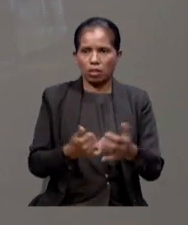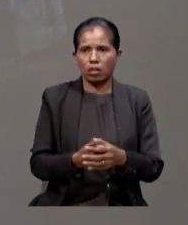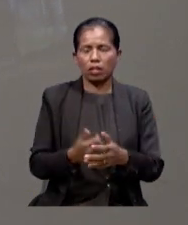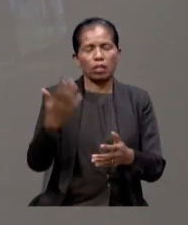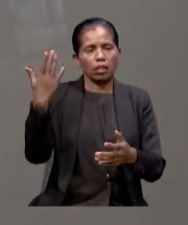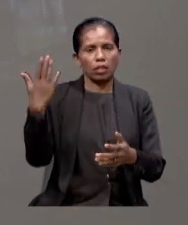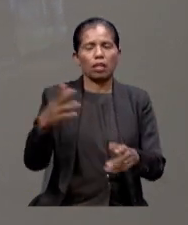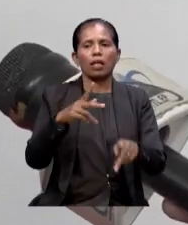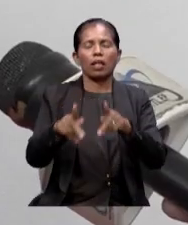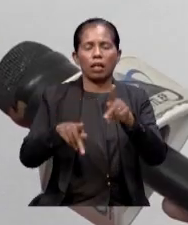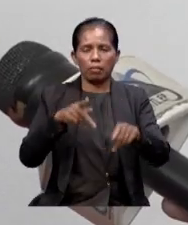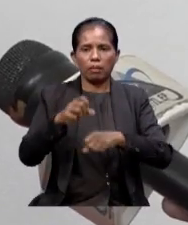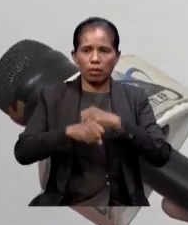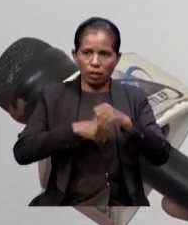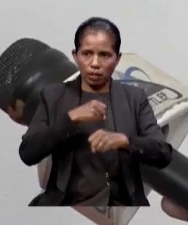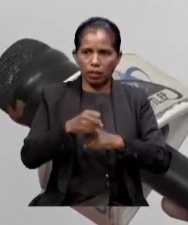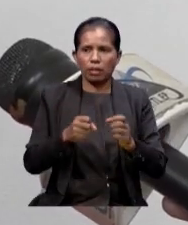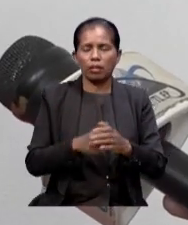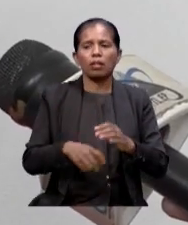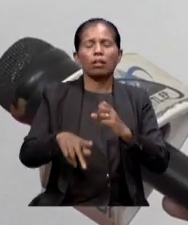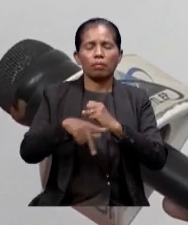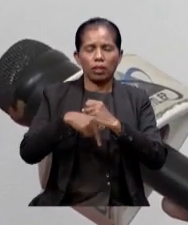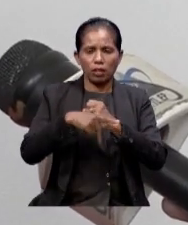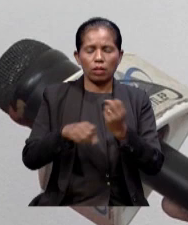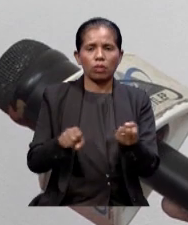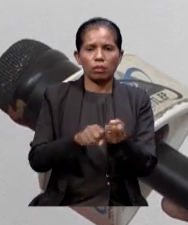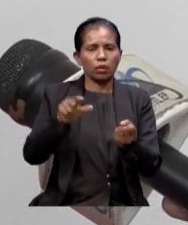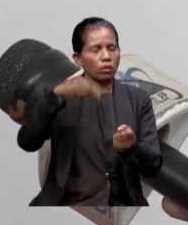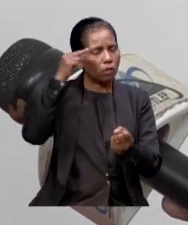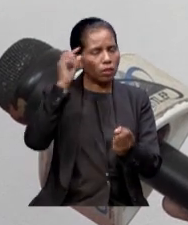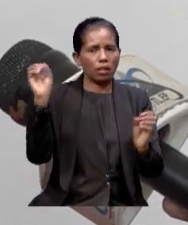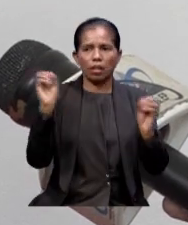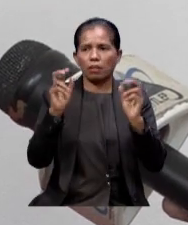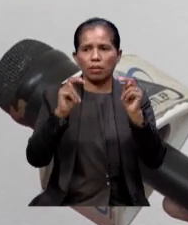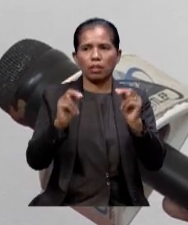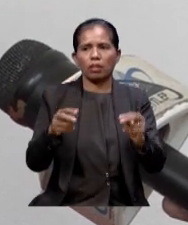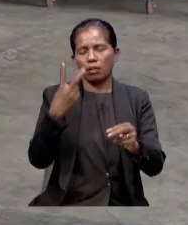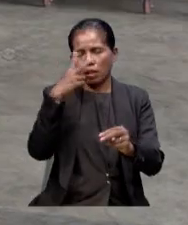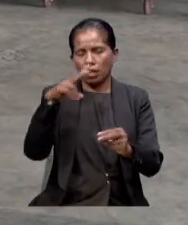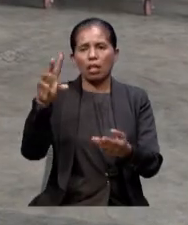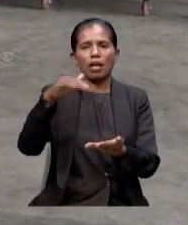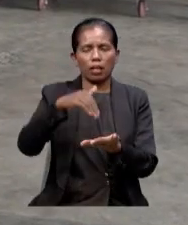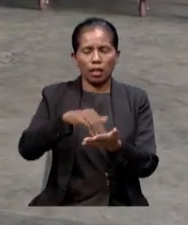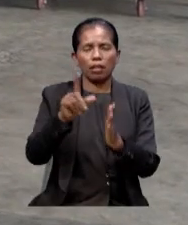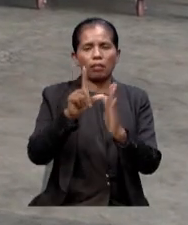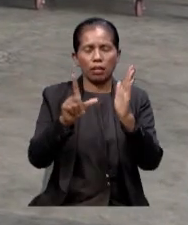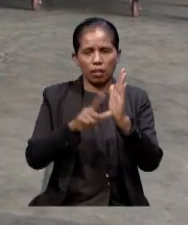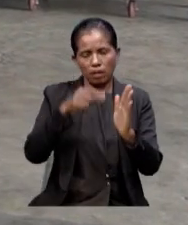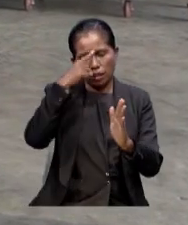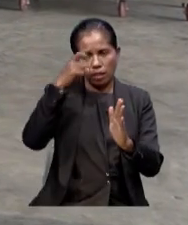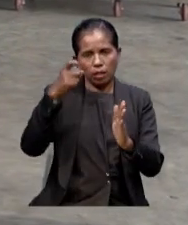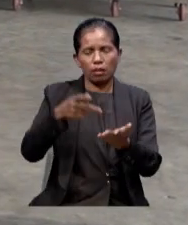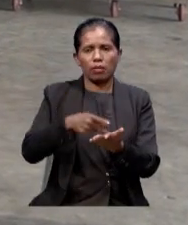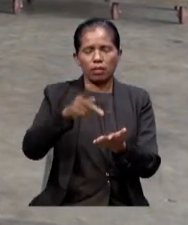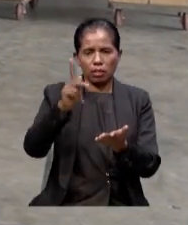akrai povo makteros. Mai be bancada apoio governo declara la precisa halo revisão ba lei refere, tamba taxa